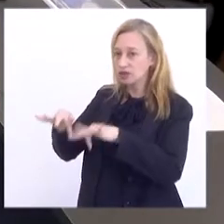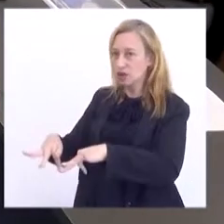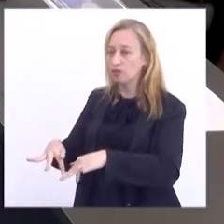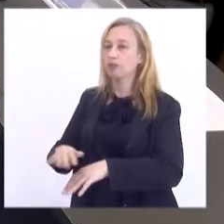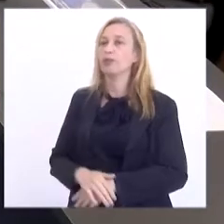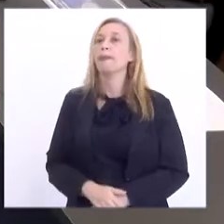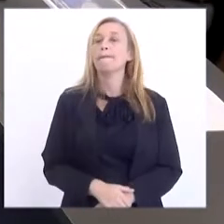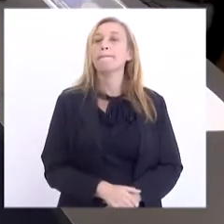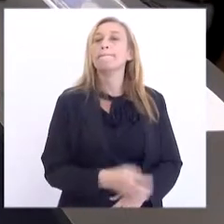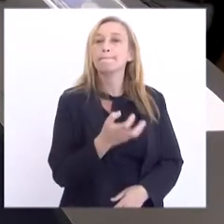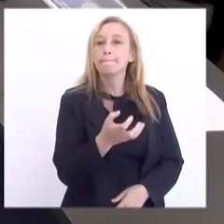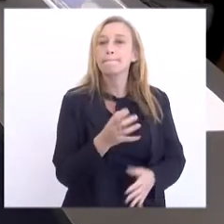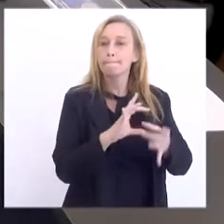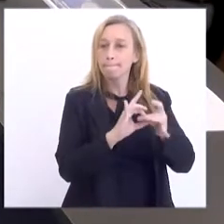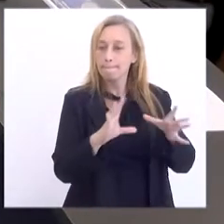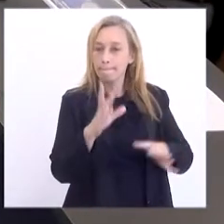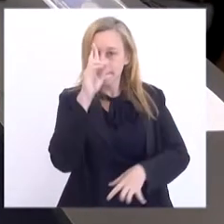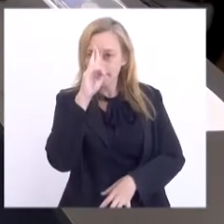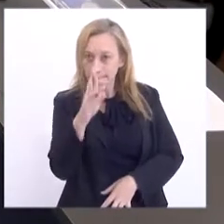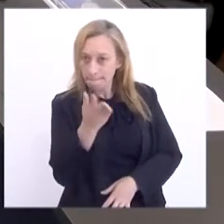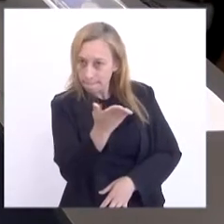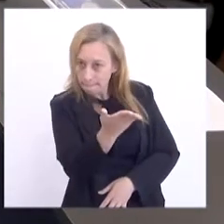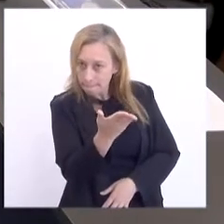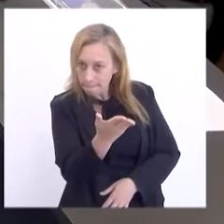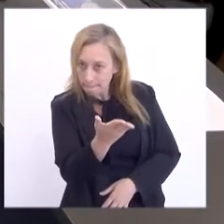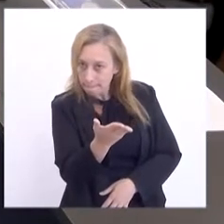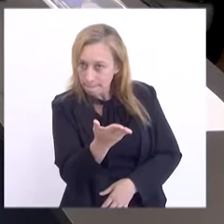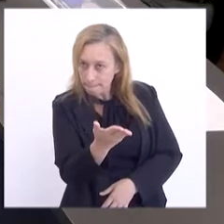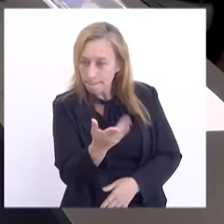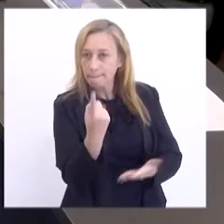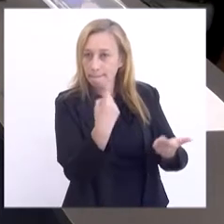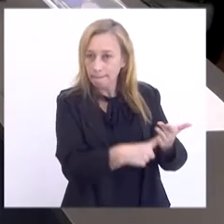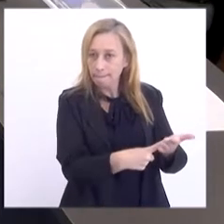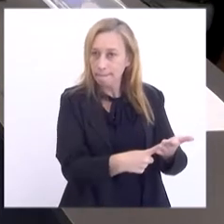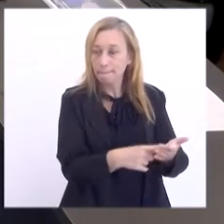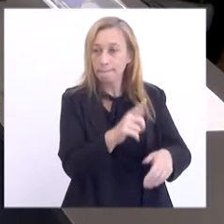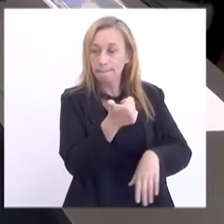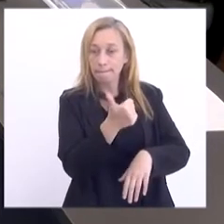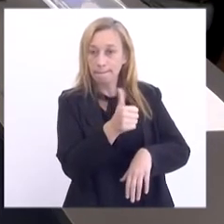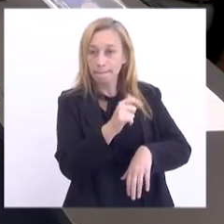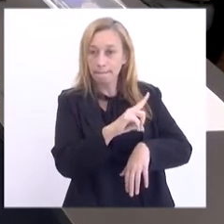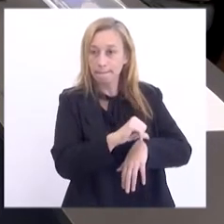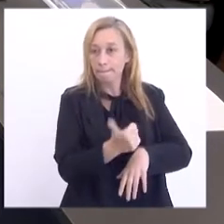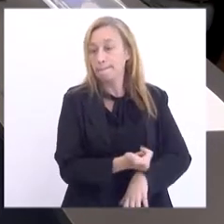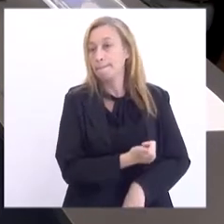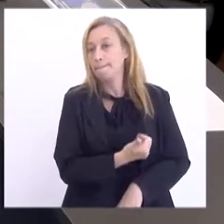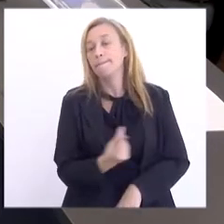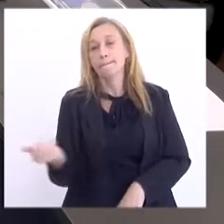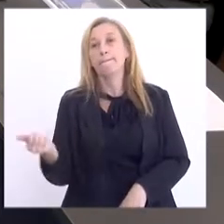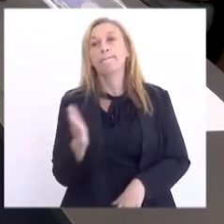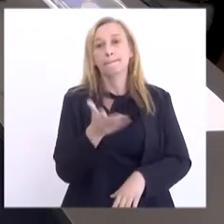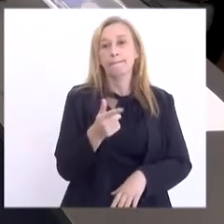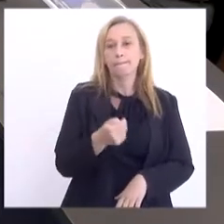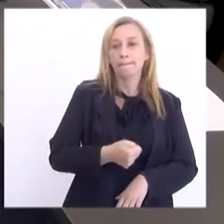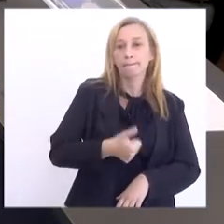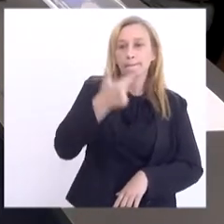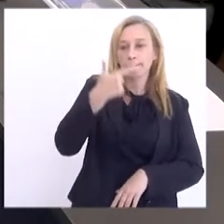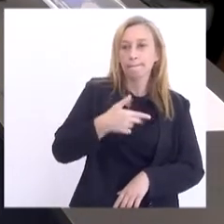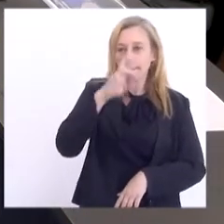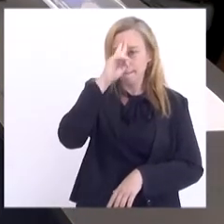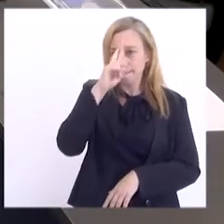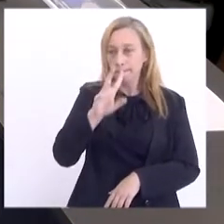final eu queria liberar a vossa excelência' só assumiu o compromisso e sai às 11horas e já são meio-dia por favor